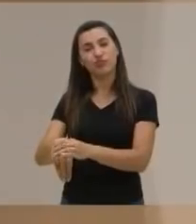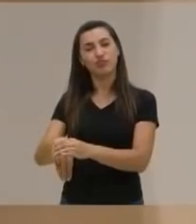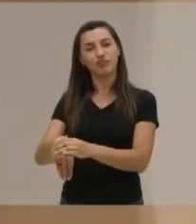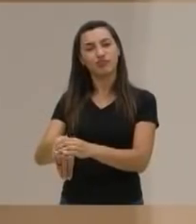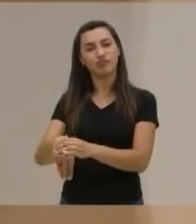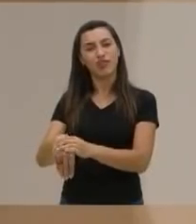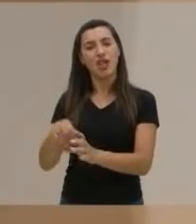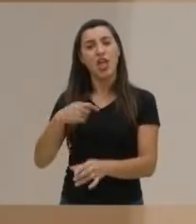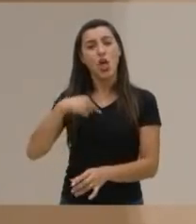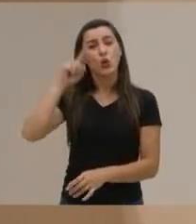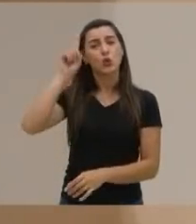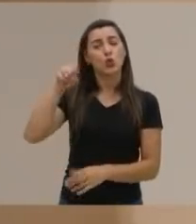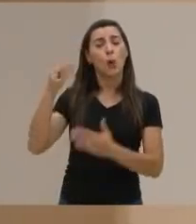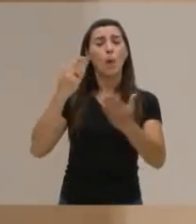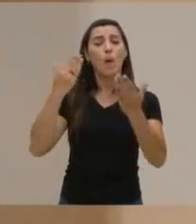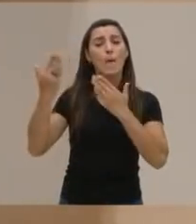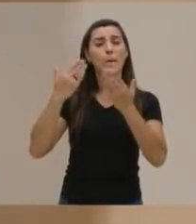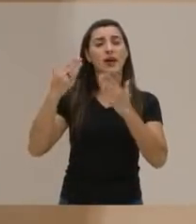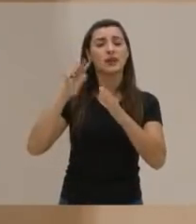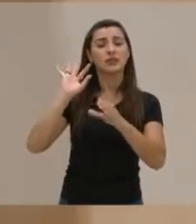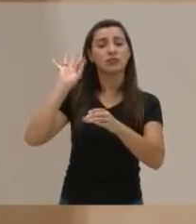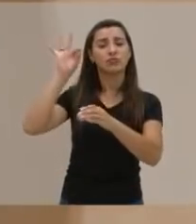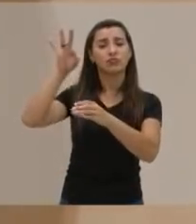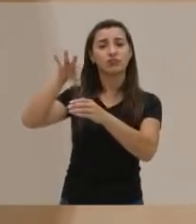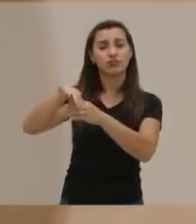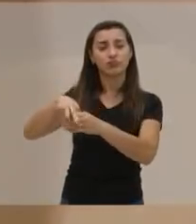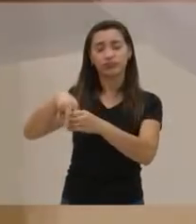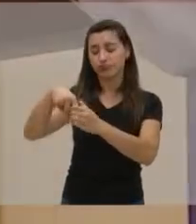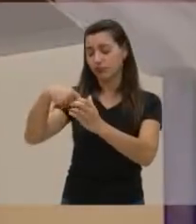Eu sou o grão de trigo que cai na terra.